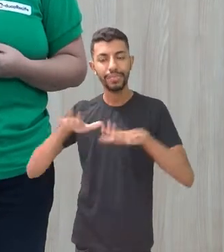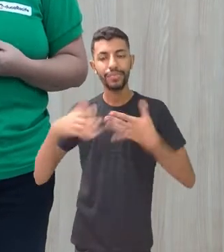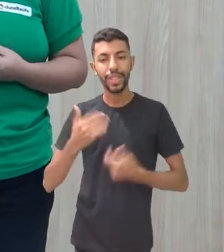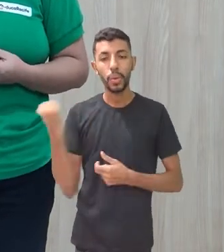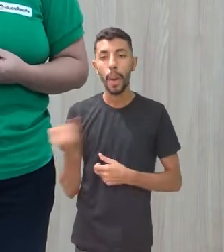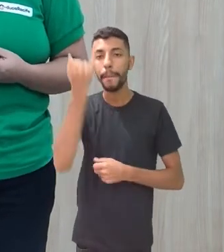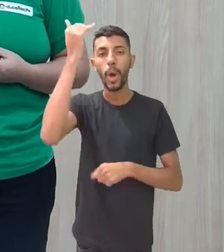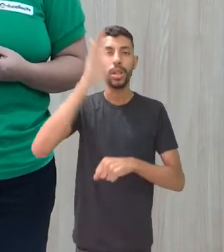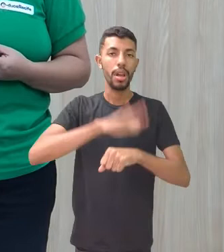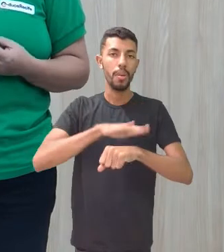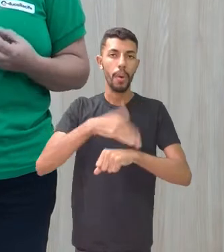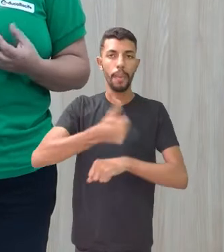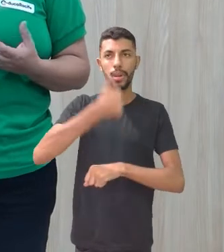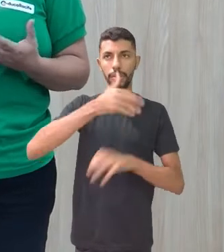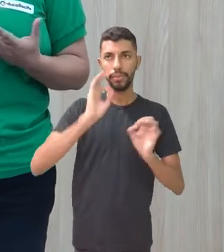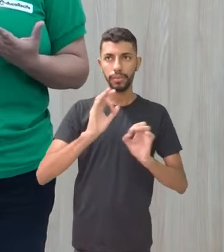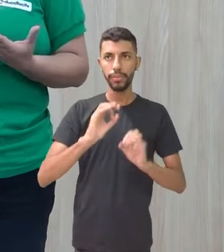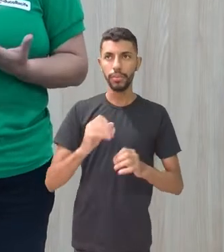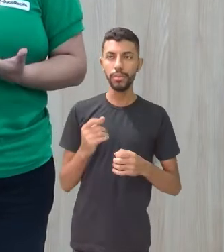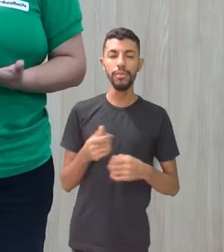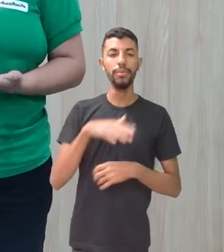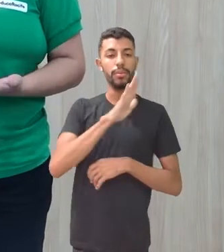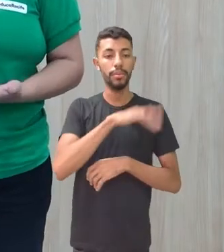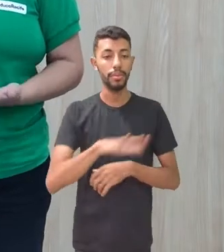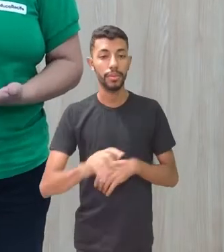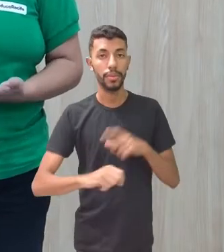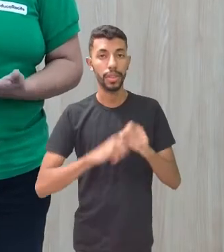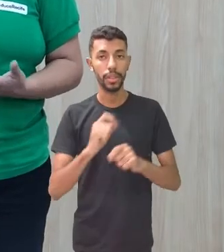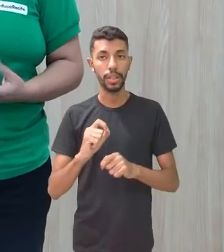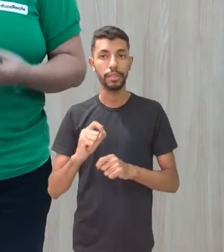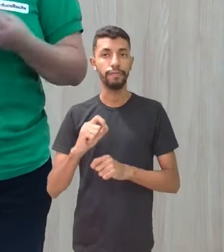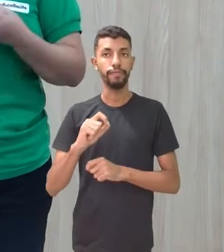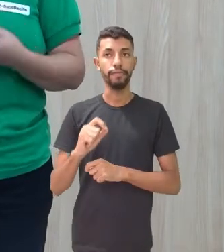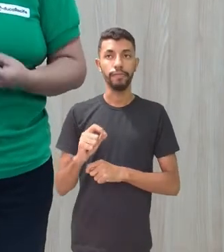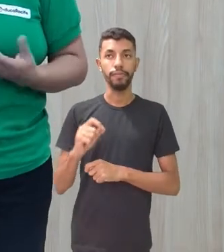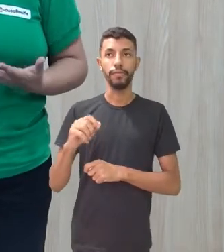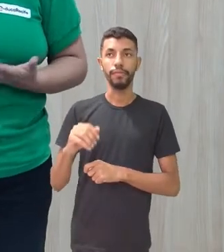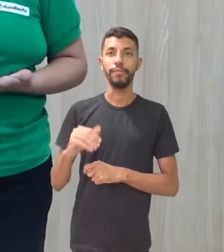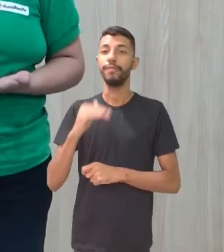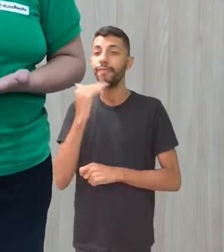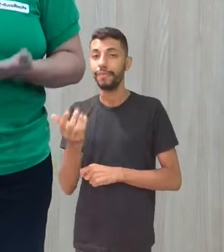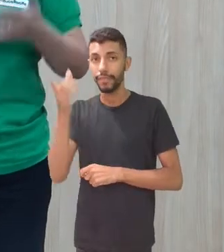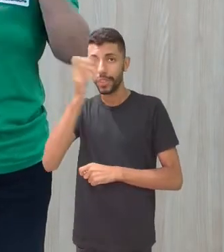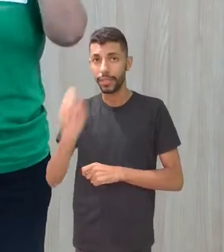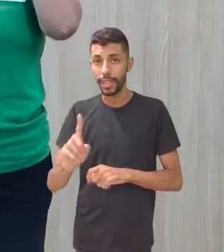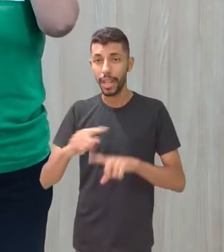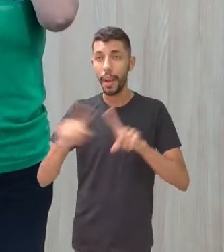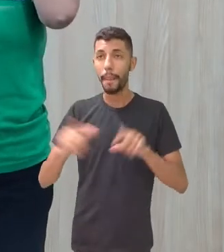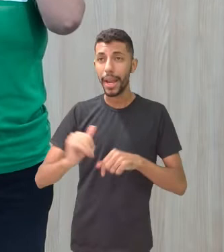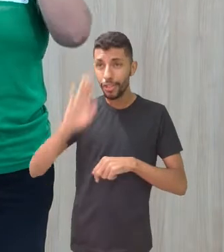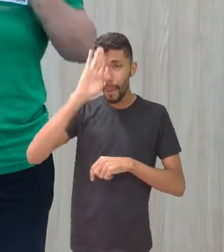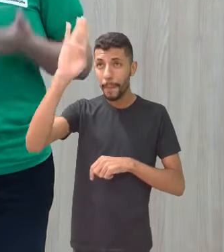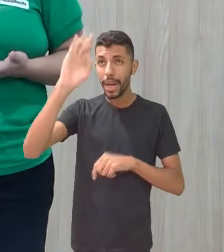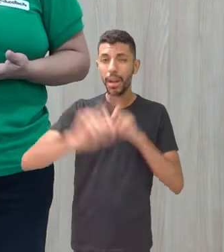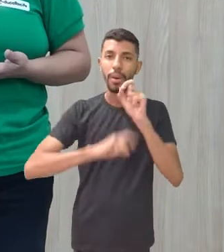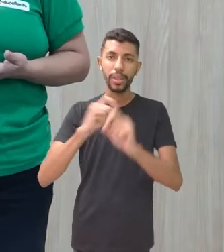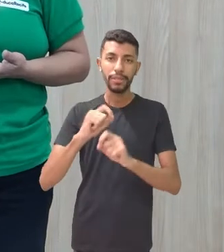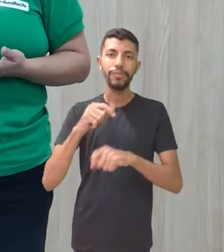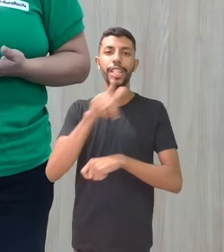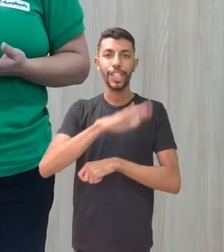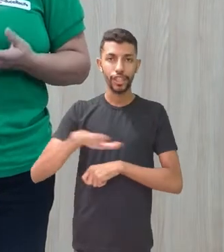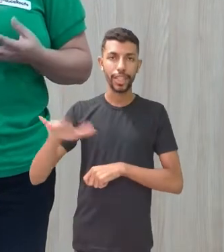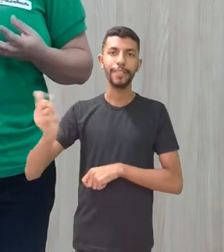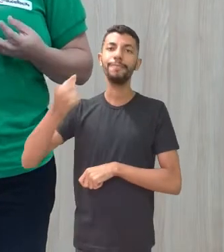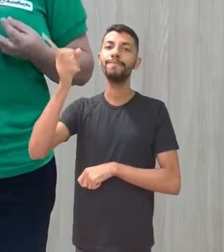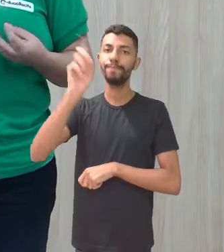primeiro momento, tanto para as crianças sem deficiência, mas principalmente das crianças com